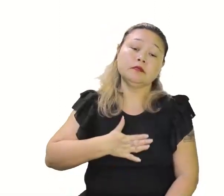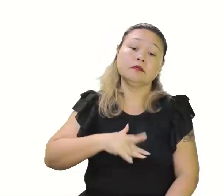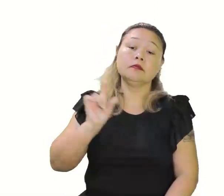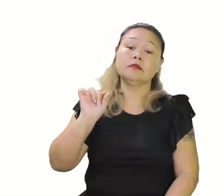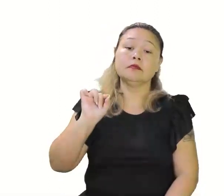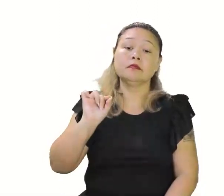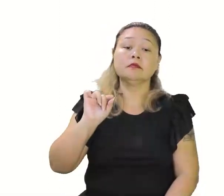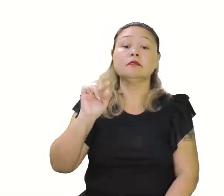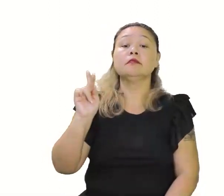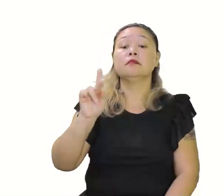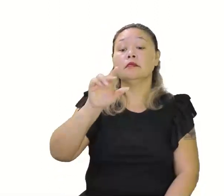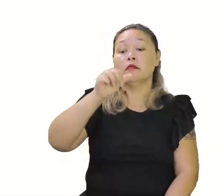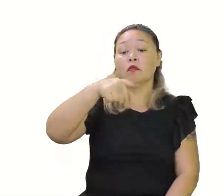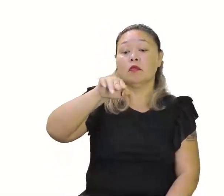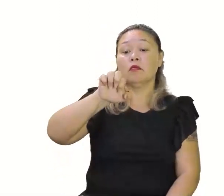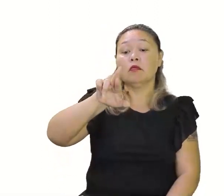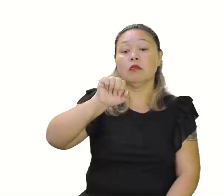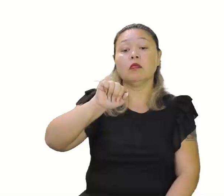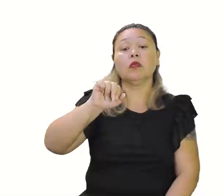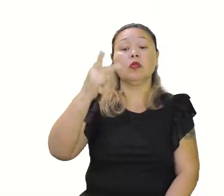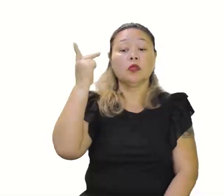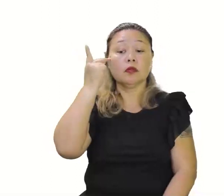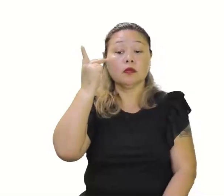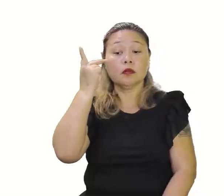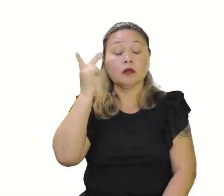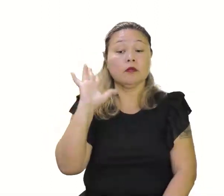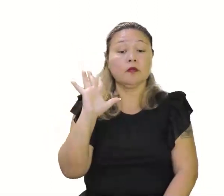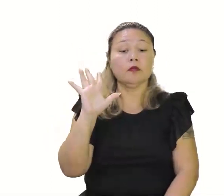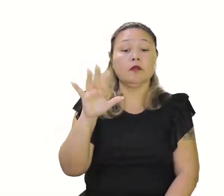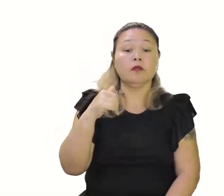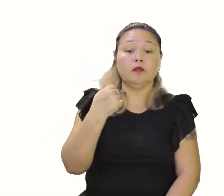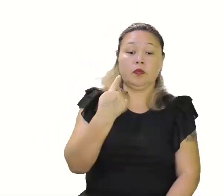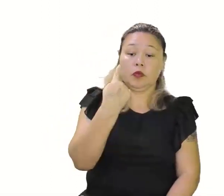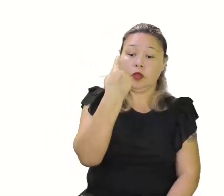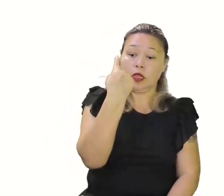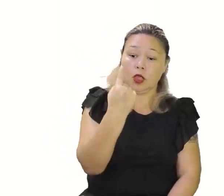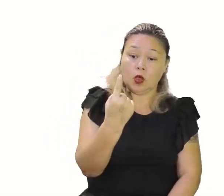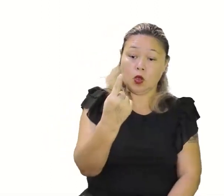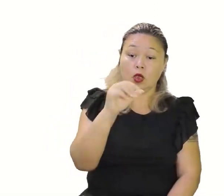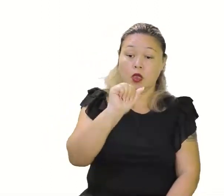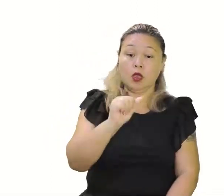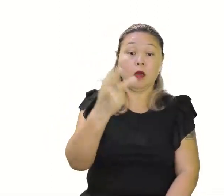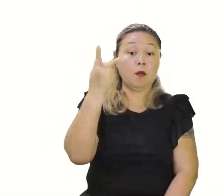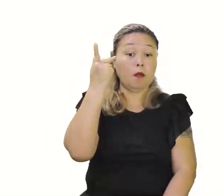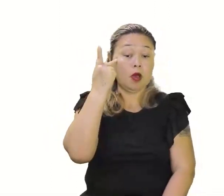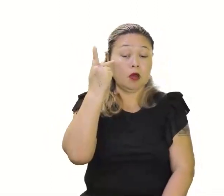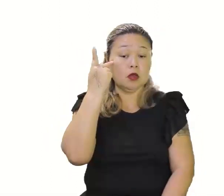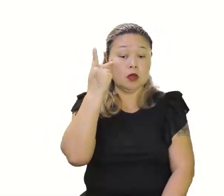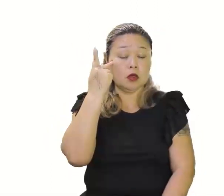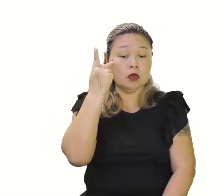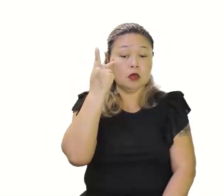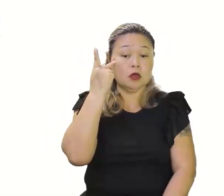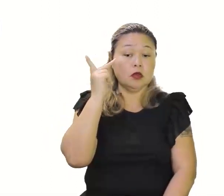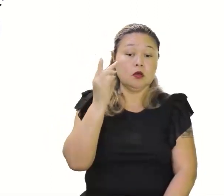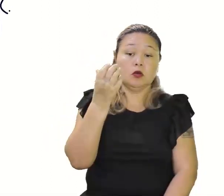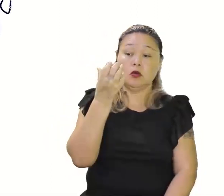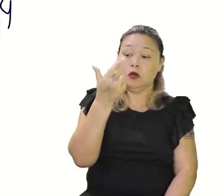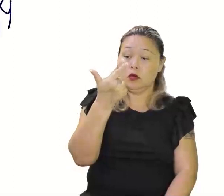alqueire paulista. Ainda tem outra pergunta, né? Um alqueire paulista, a gente sabe que equivale a